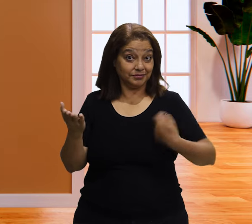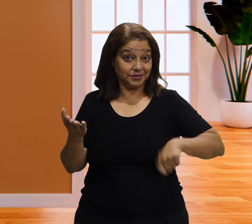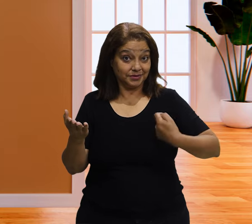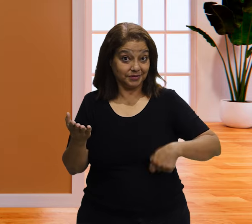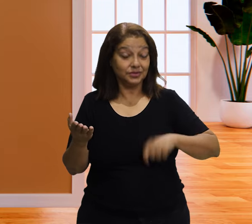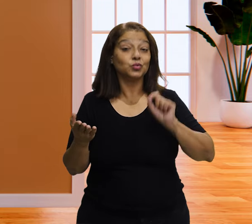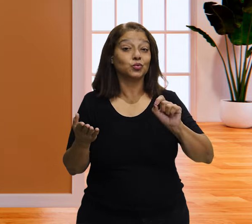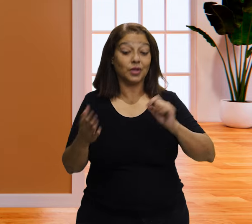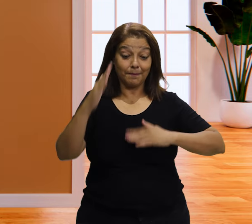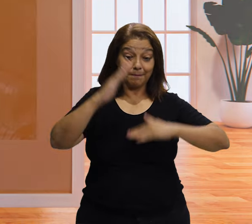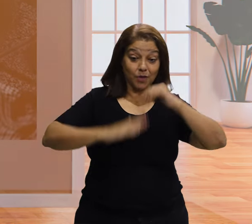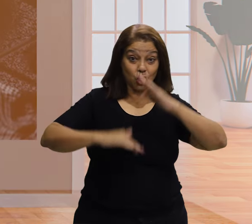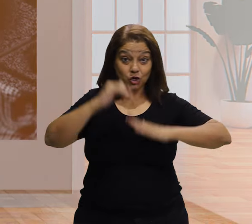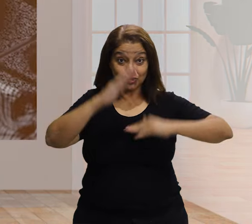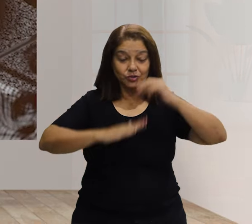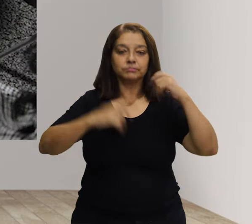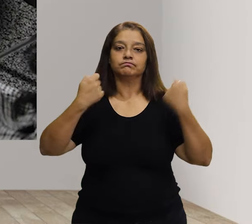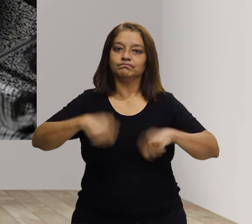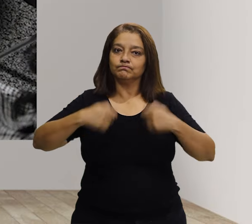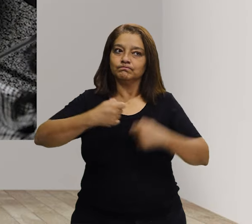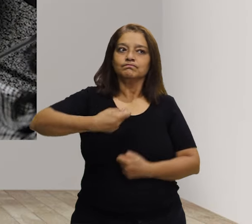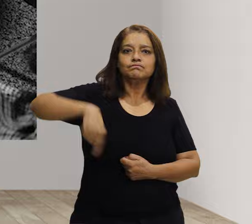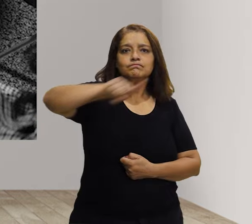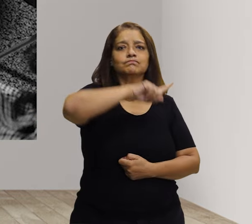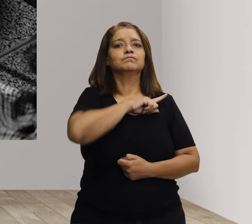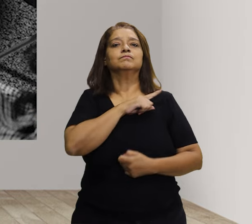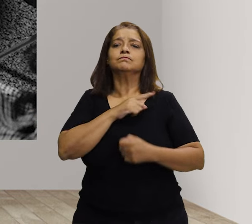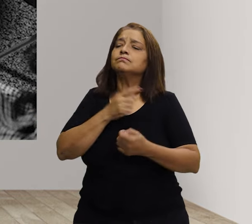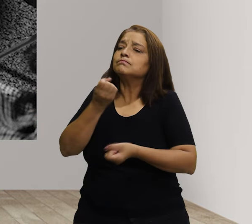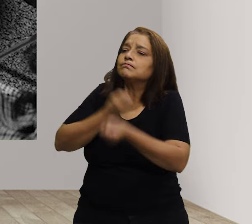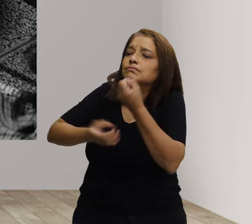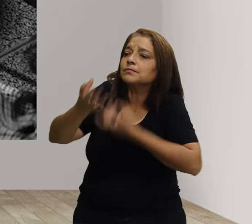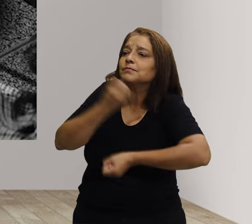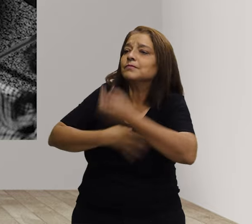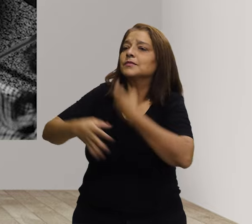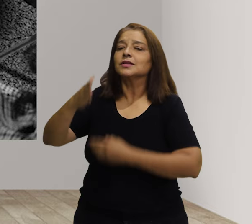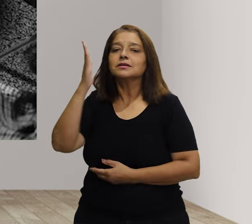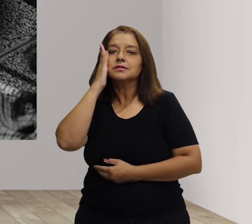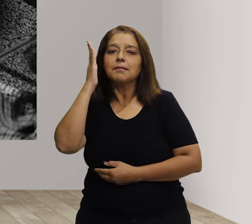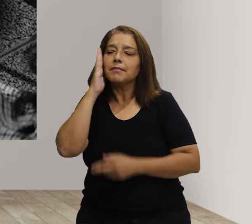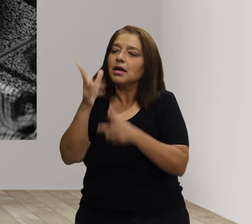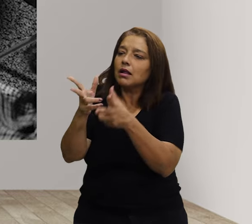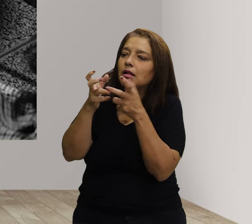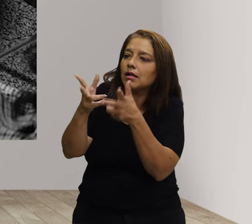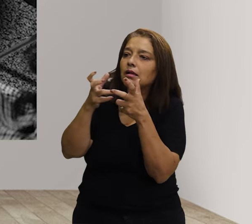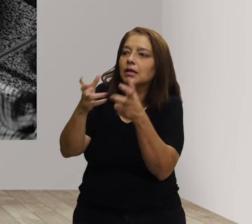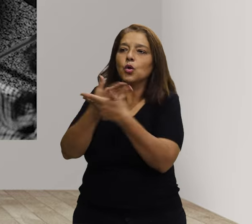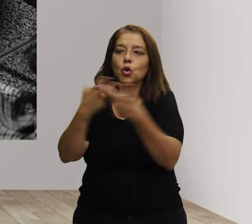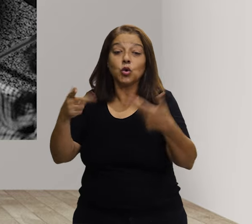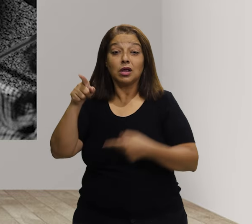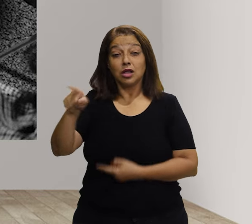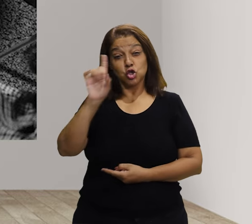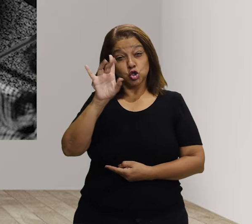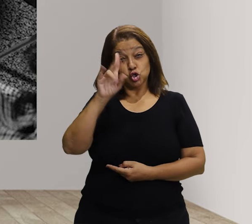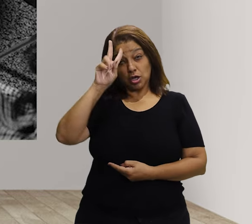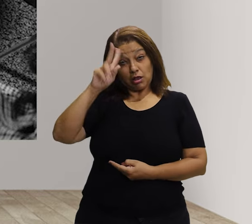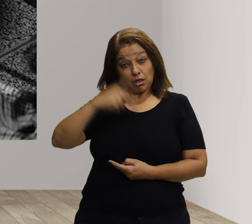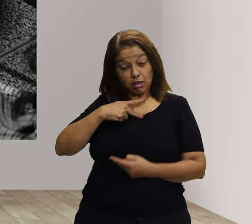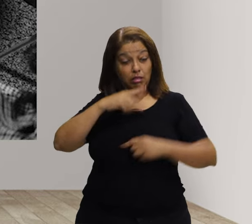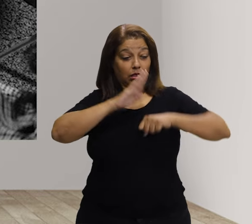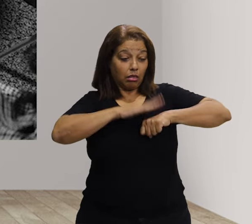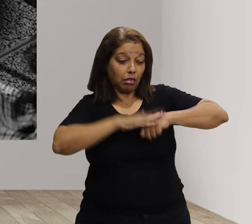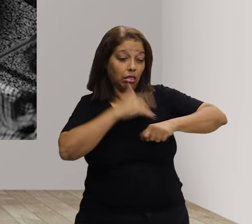precisam ser ouvidos. Não basta apenas o indivíduo cuidar de si. É fundamental que a instituição tenha